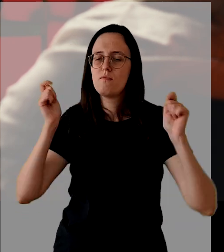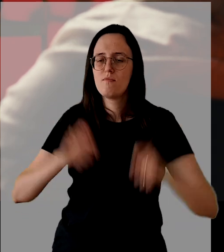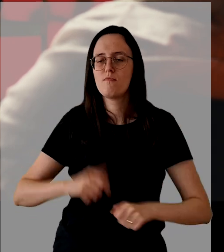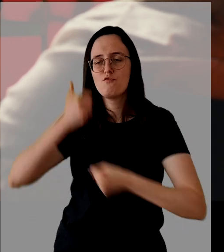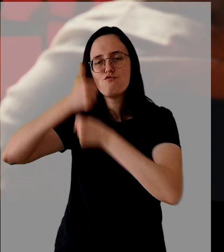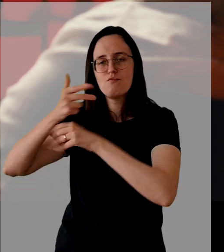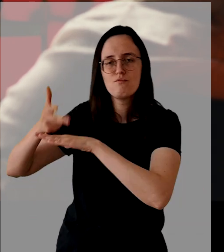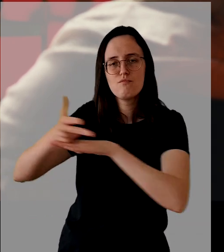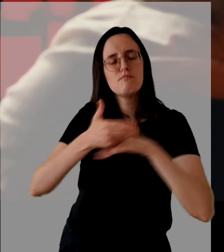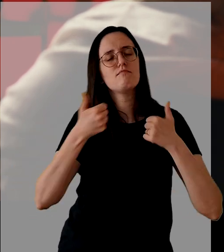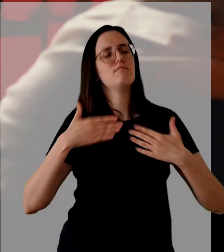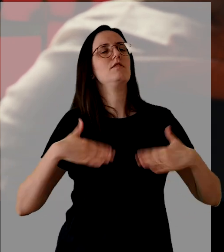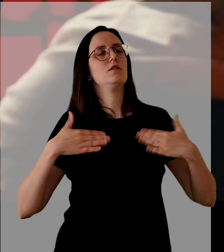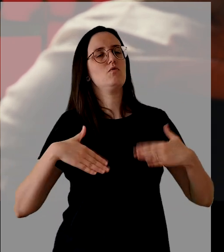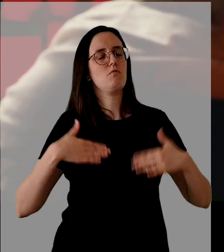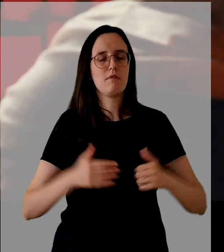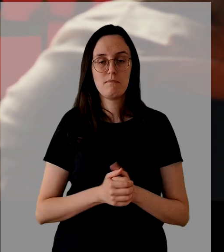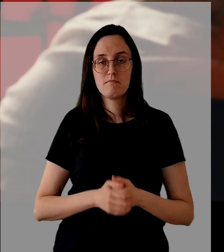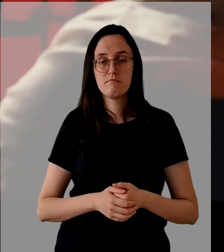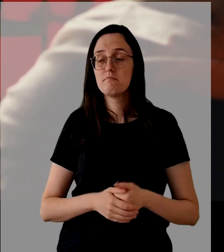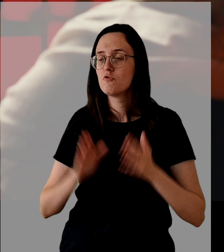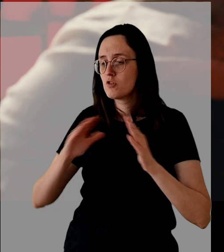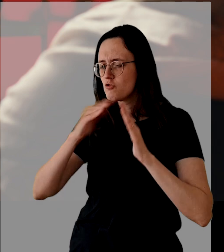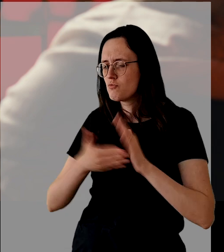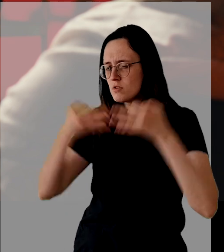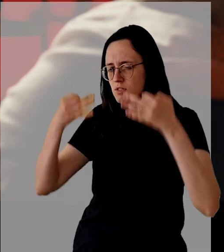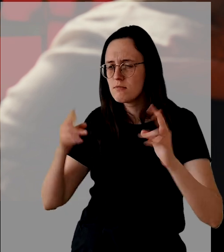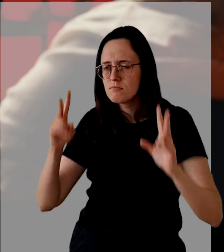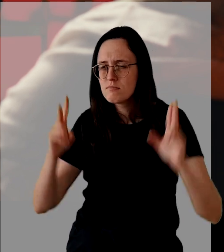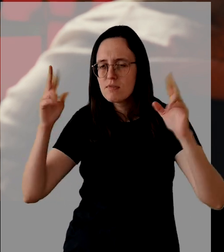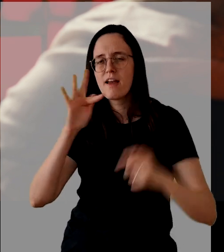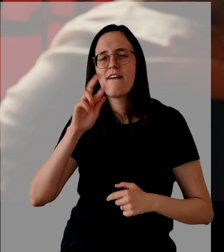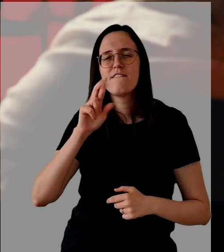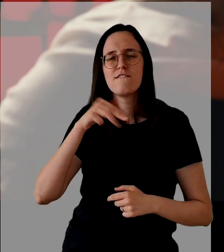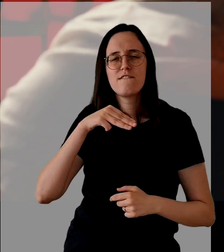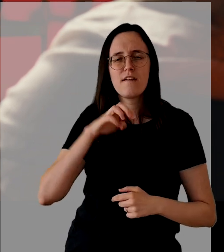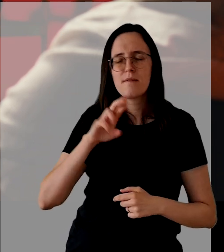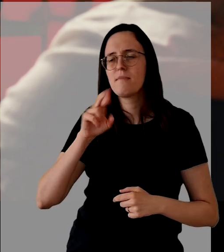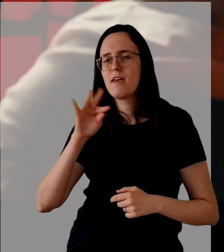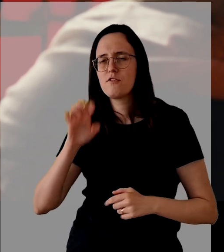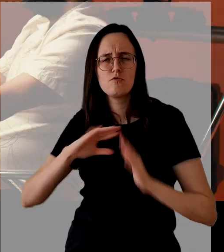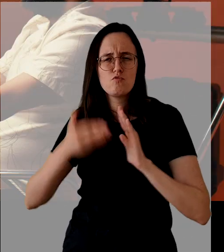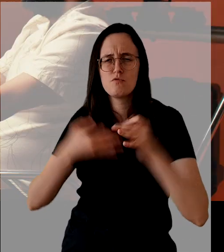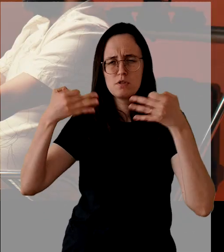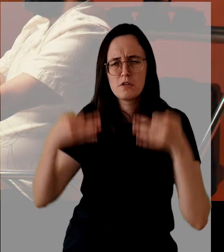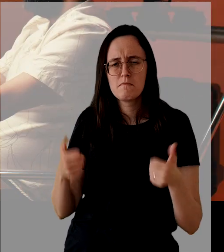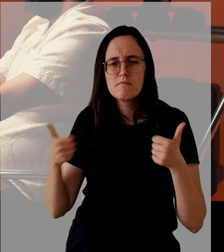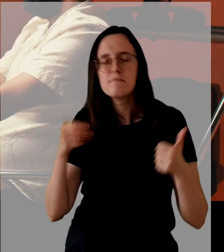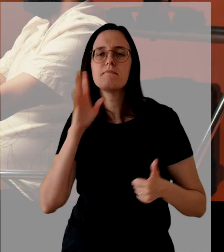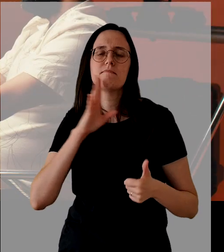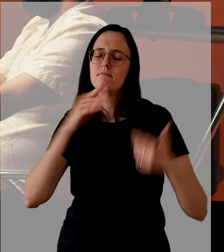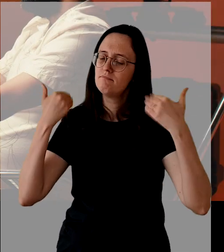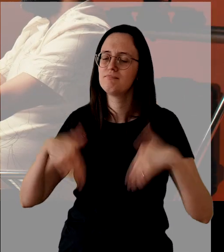diretor de fotografia sossegado. Não, eu sei que ele colocou no frame rate certinho, que está tudo ok, só vai lá